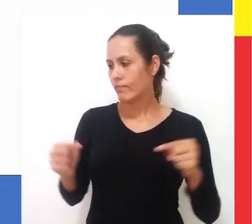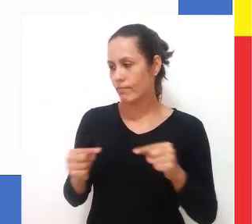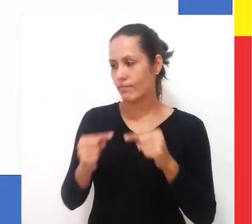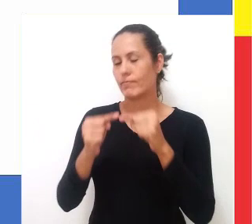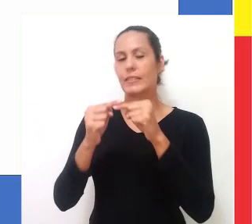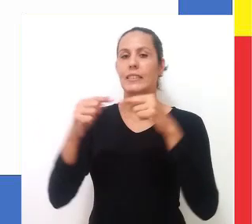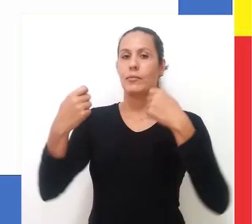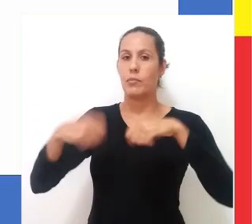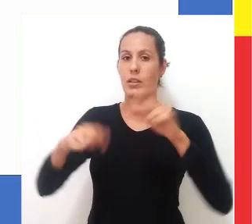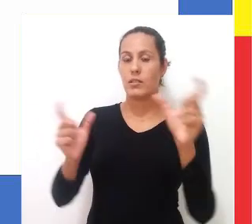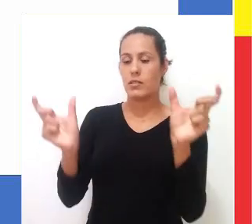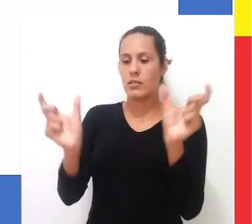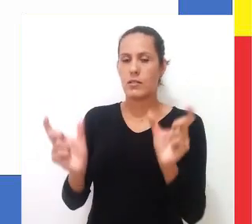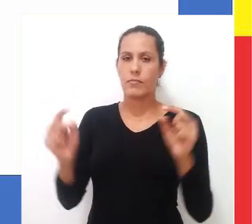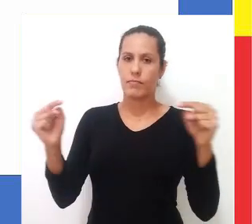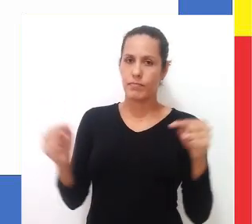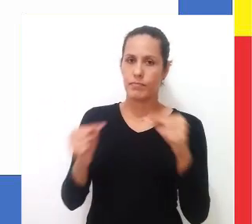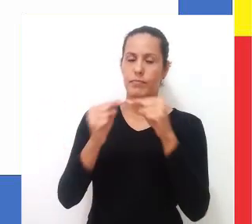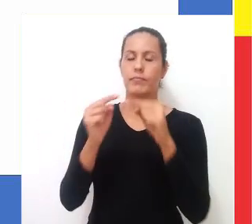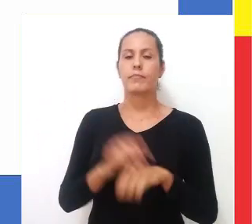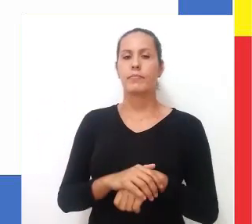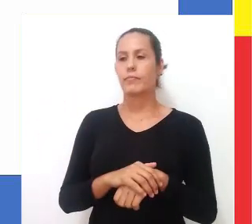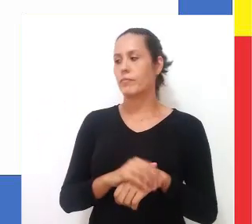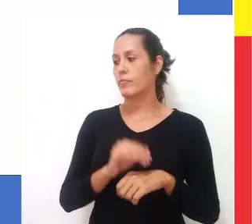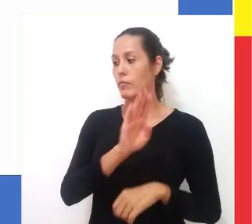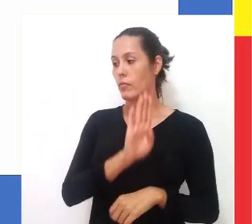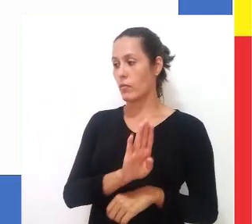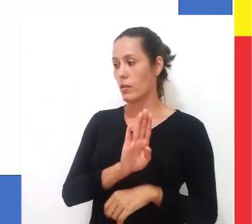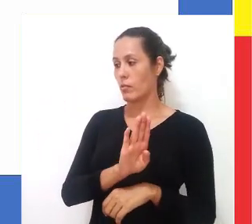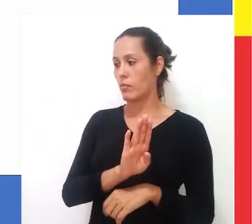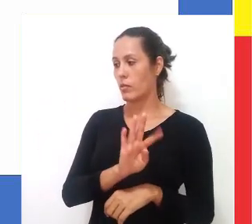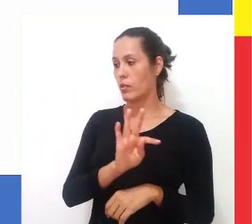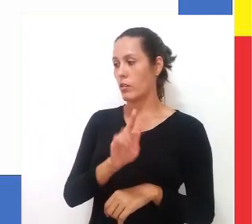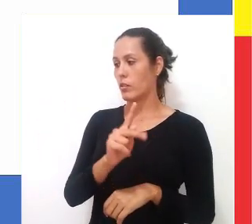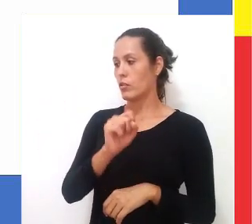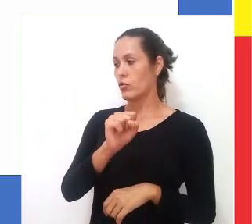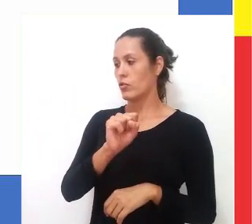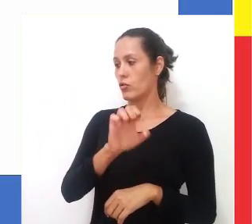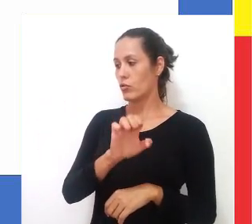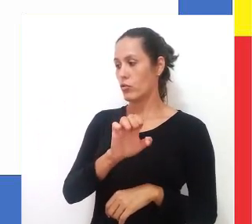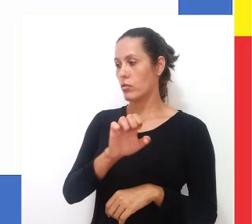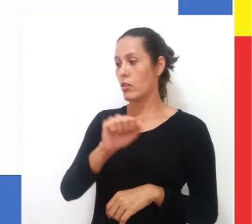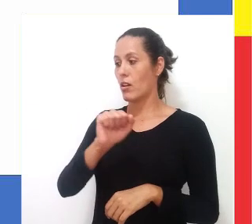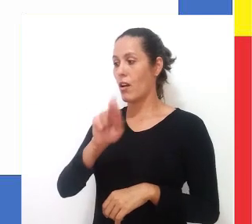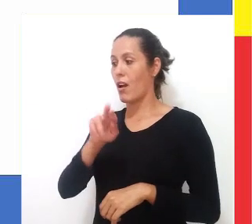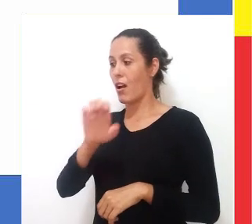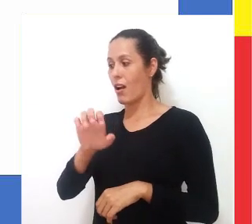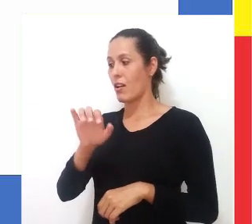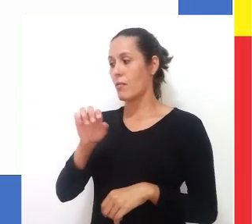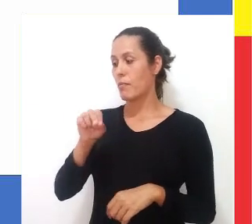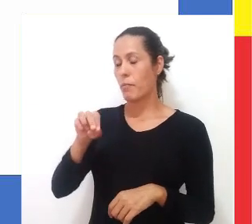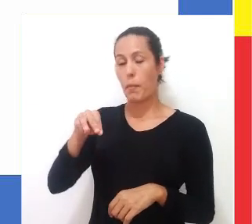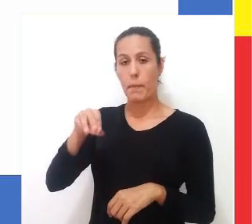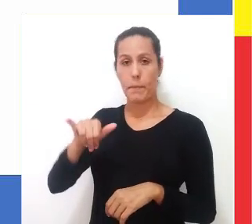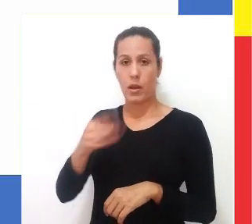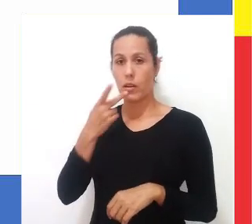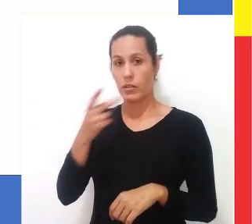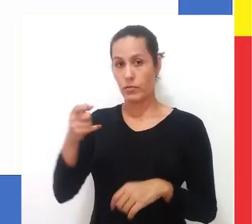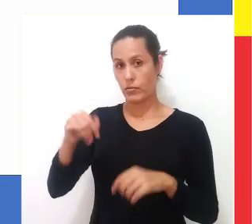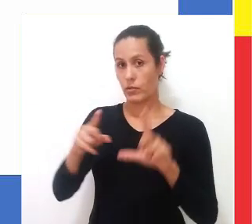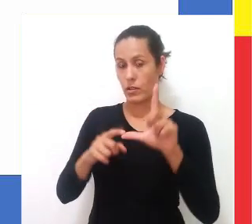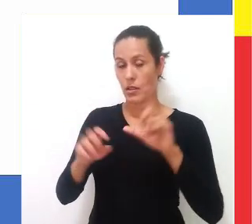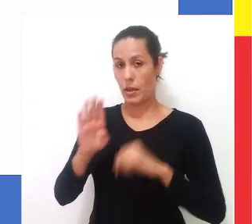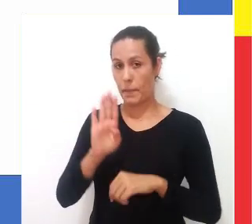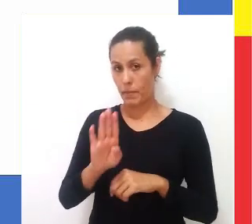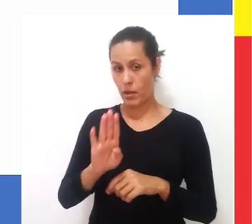these, o pronome demonstrativo no plural também. Ó. Letra B, these are my pencil cases. Então, na